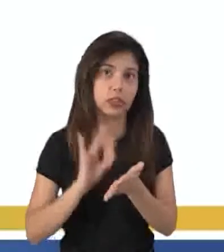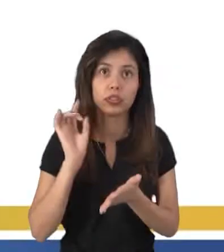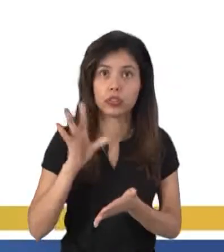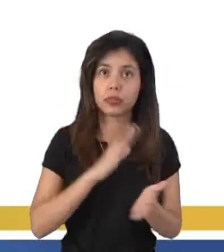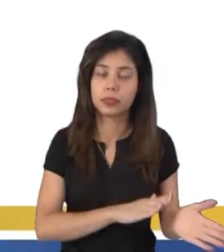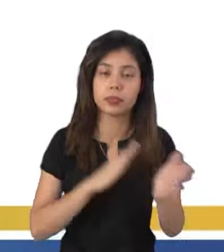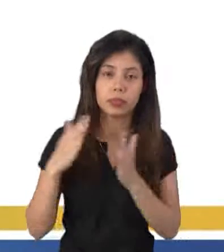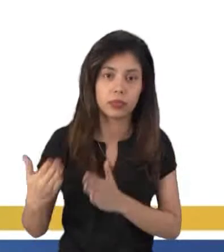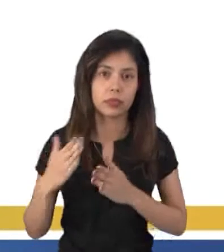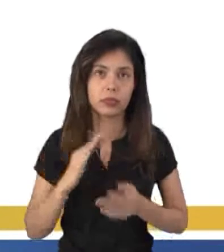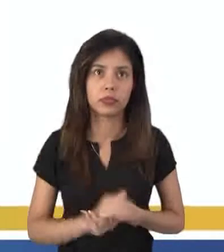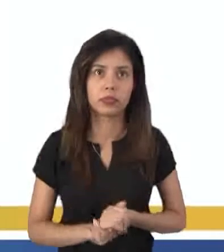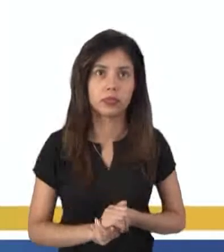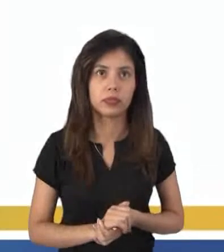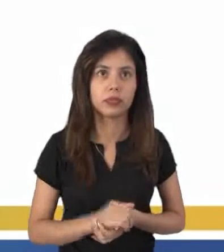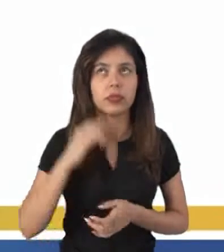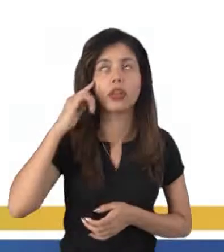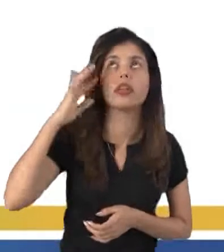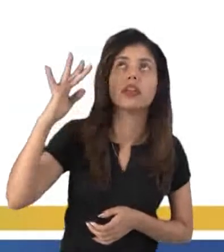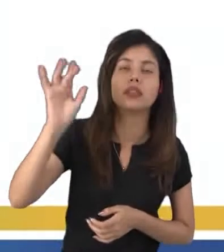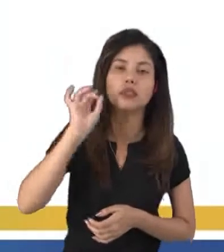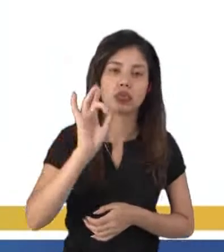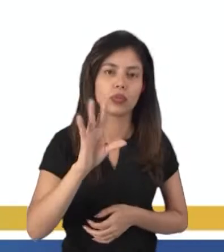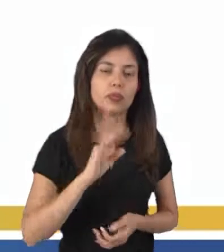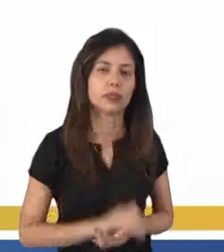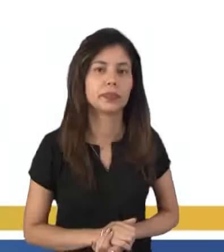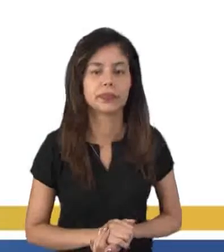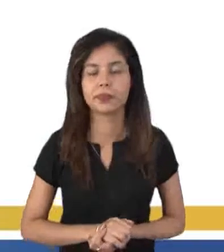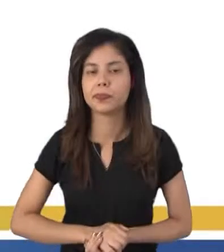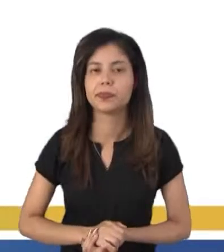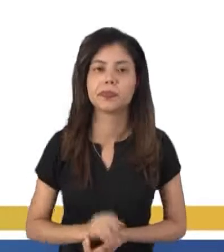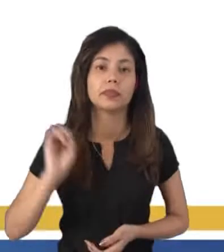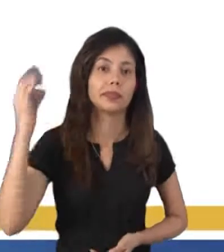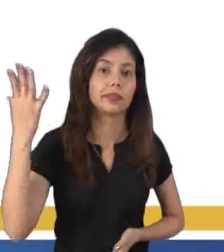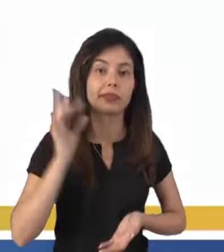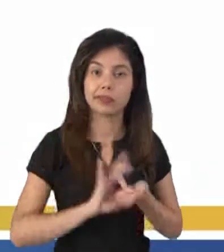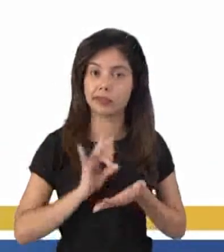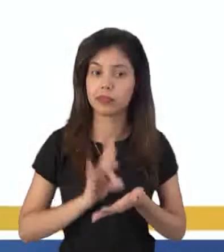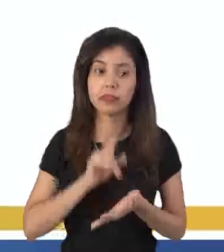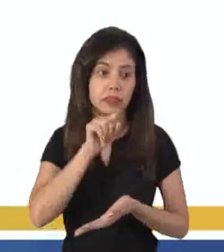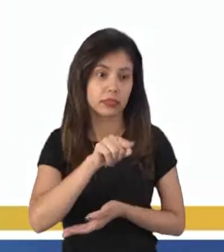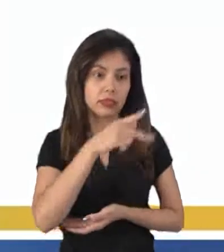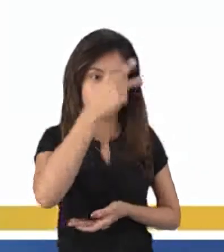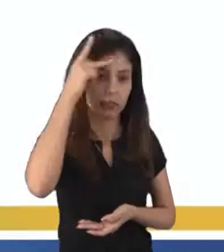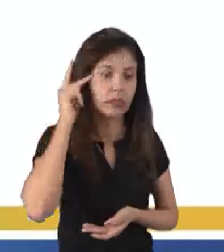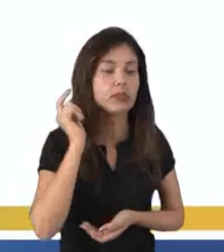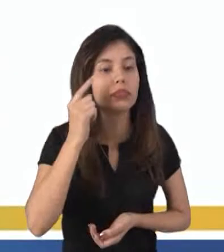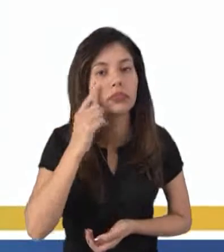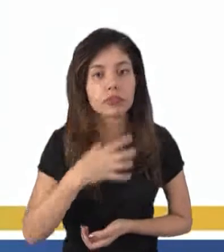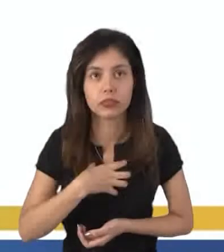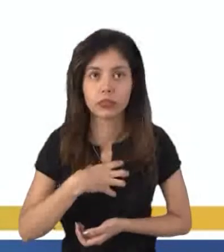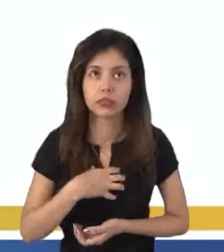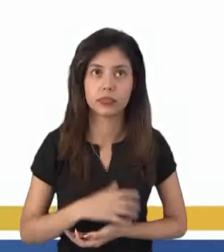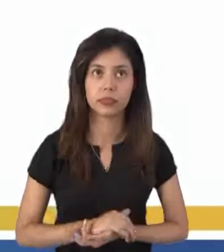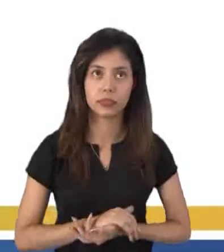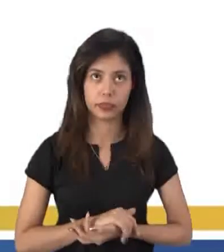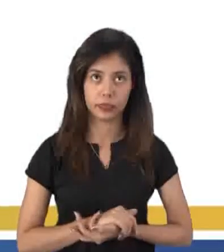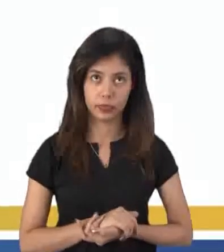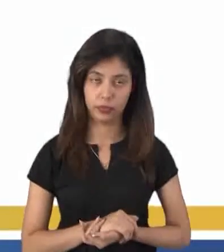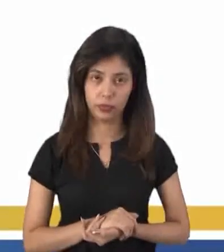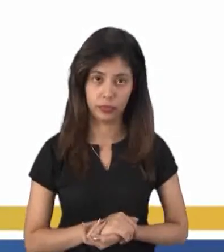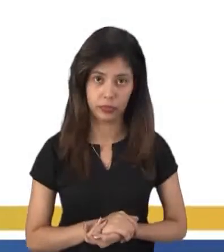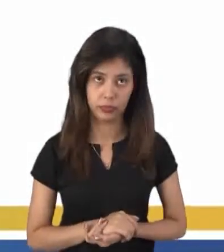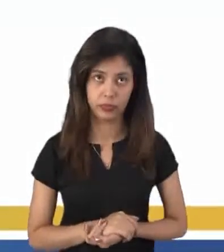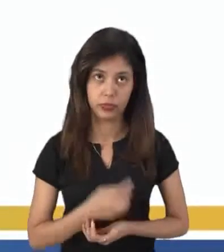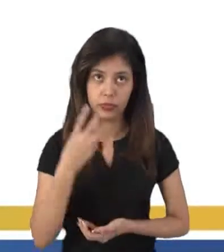está passando por um delírio, tá? Não está acontecendo na realidade aquilo que a pessoa está sentindo. E aí